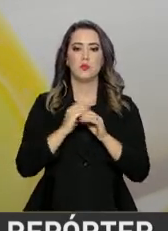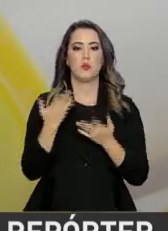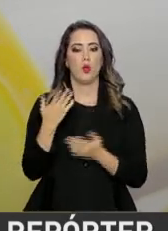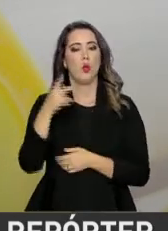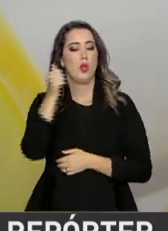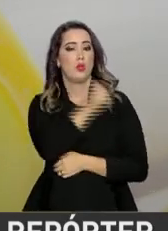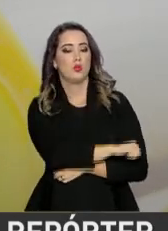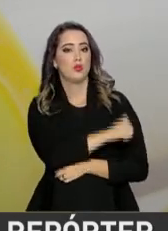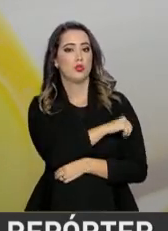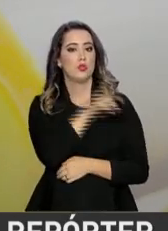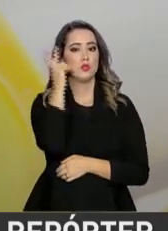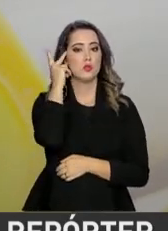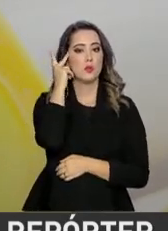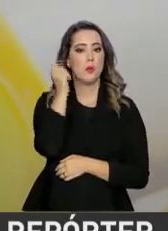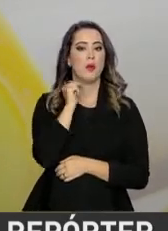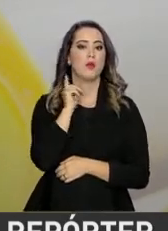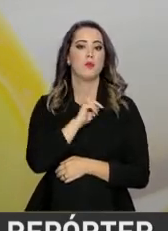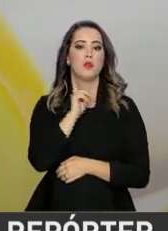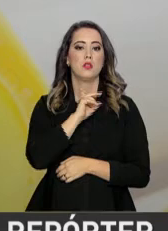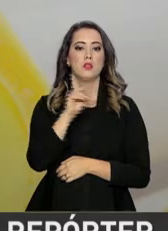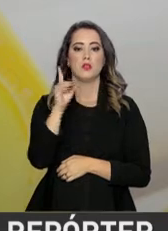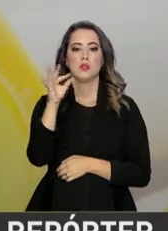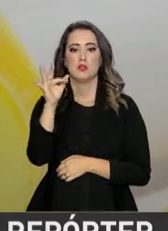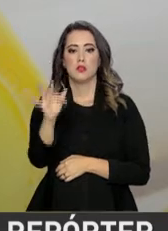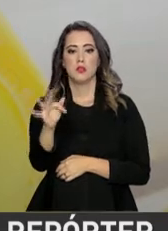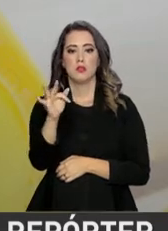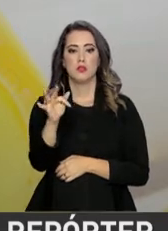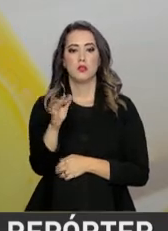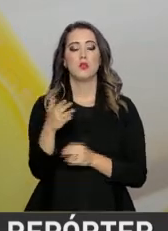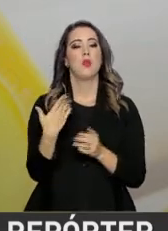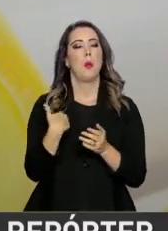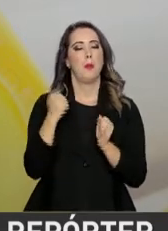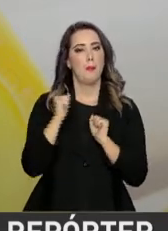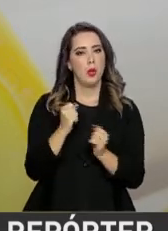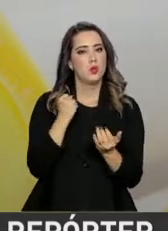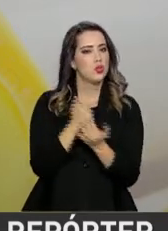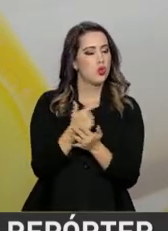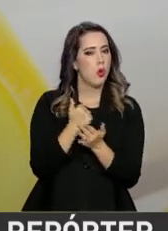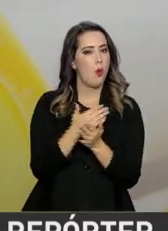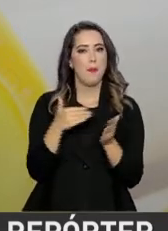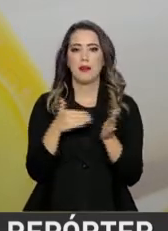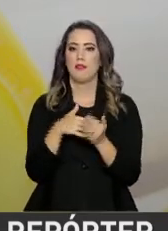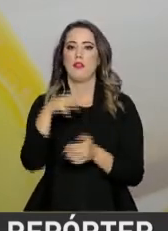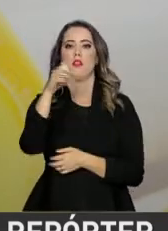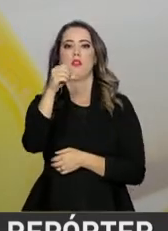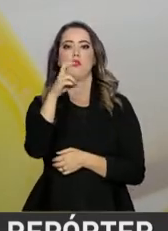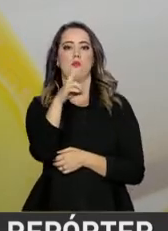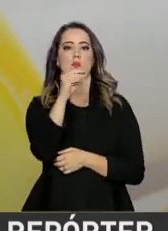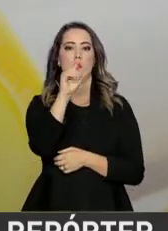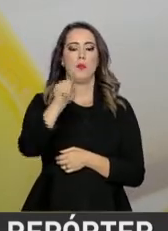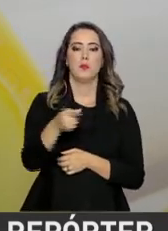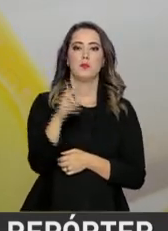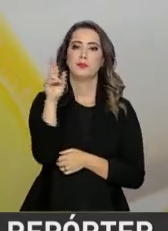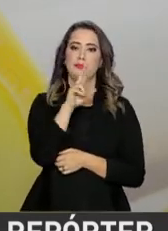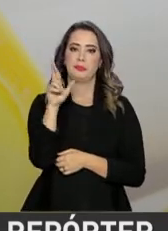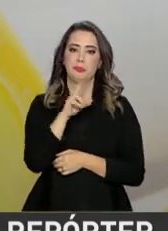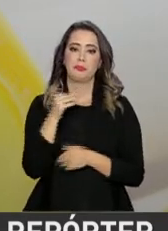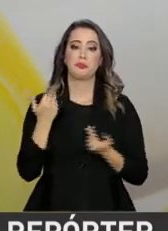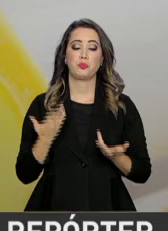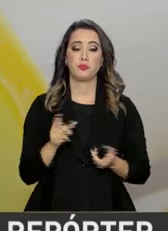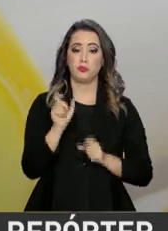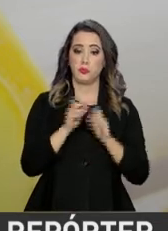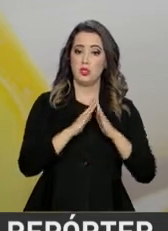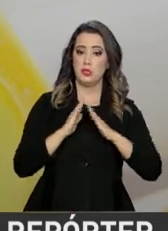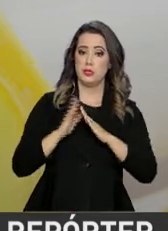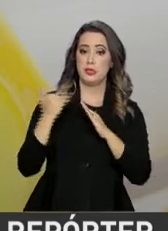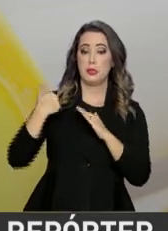rio de janeiro são paulo minas gerais e distrito federal um imóvel pode custar até 950 mil reais para os